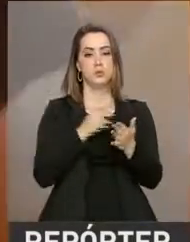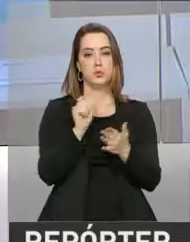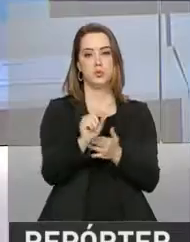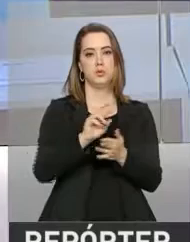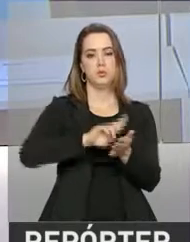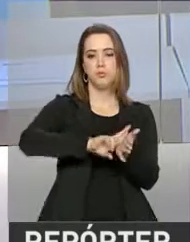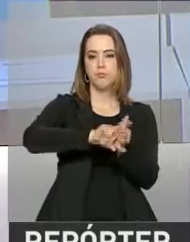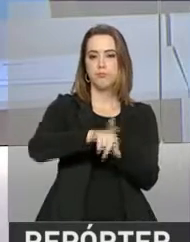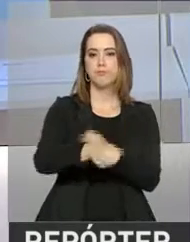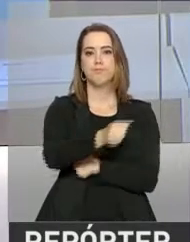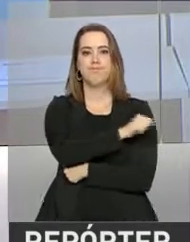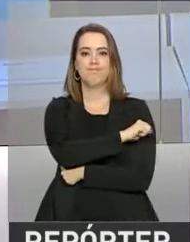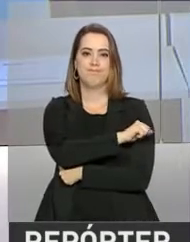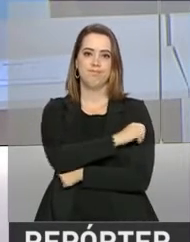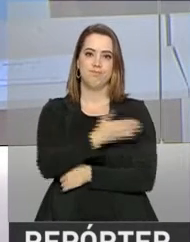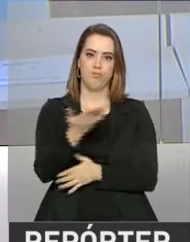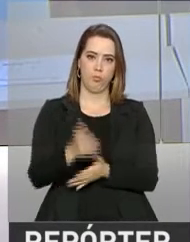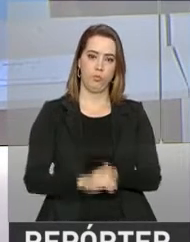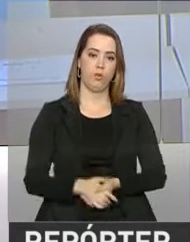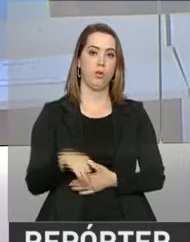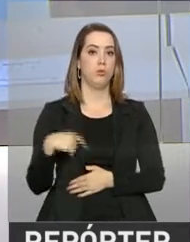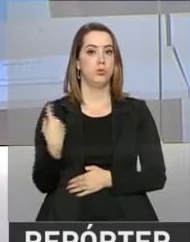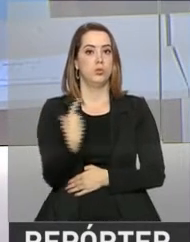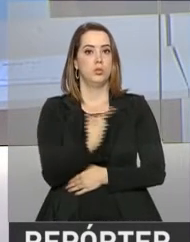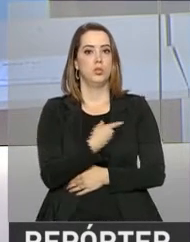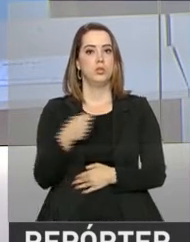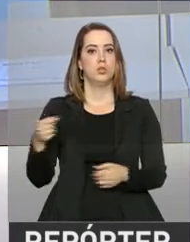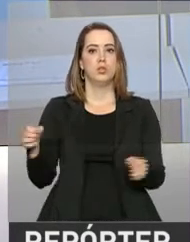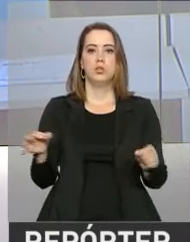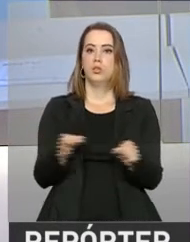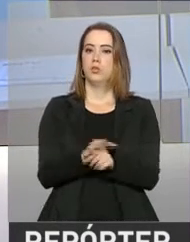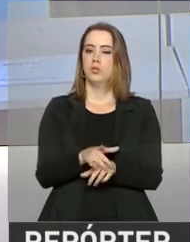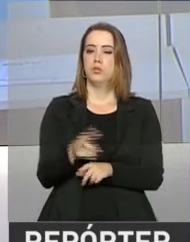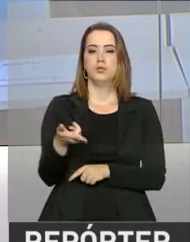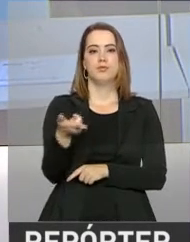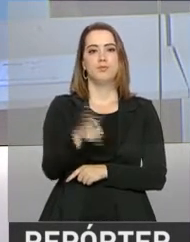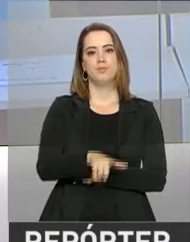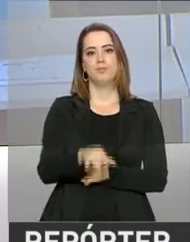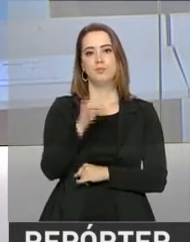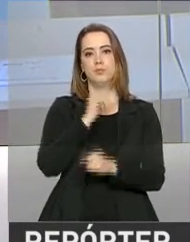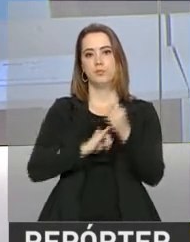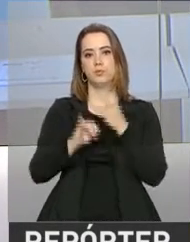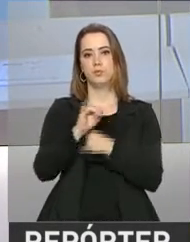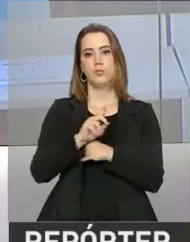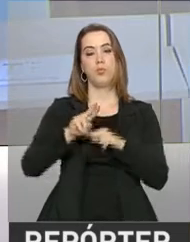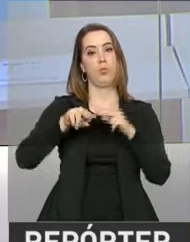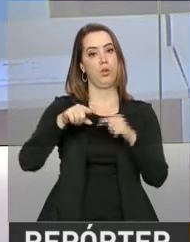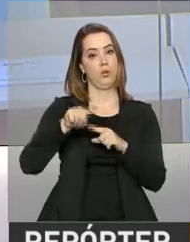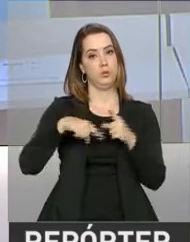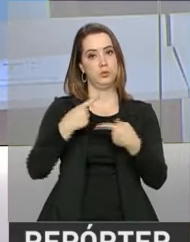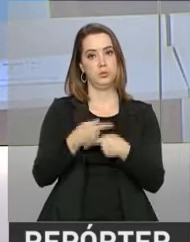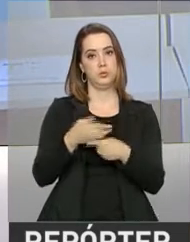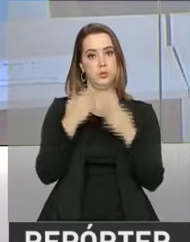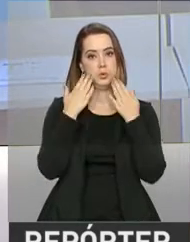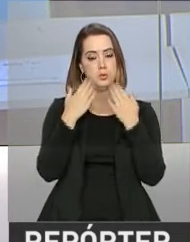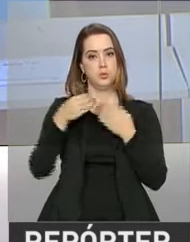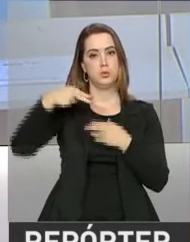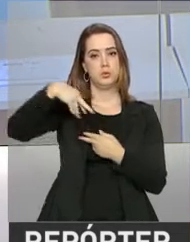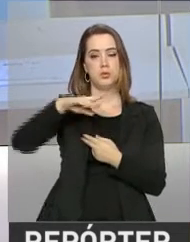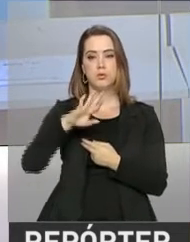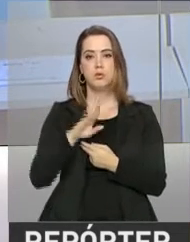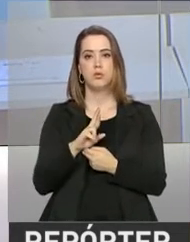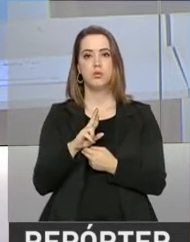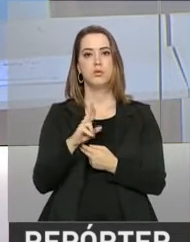alunos. E nós ficamos por aqui, podemos voltar a qualquer momento com outras informações ou na próxima edição do Repórter NBR,